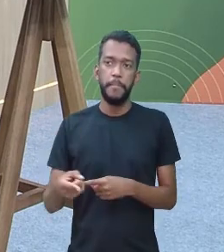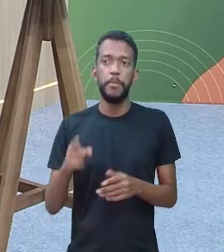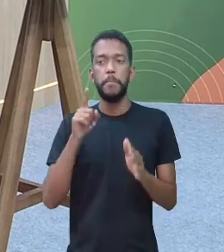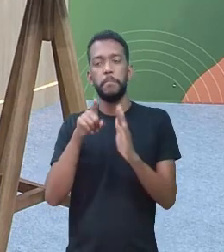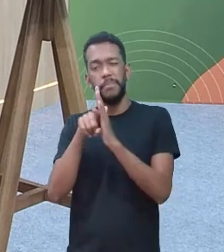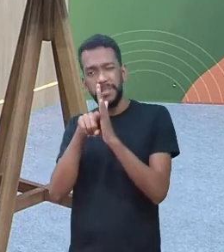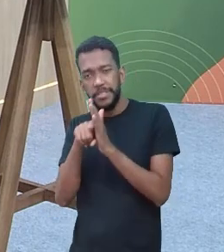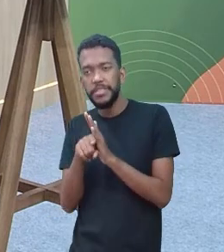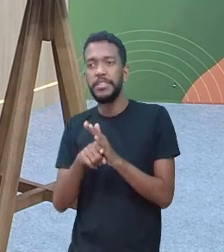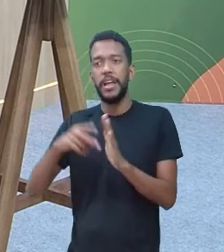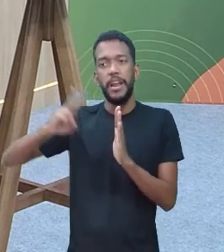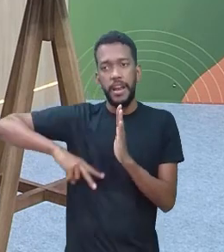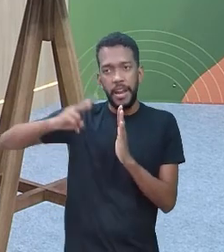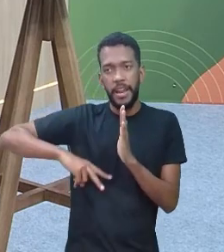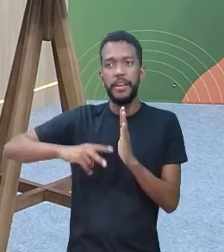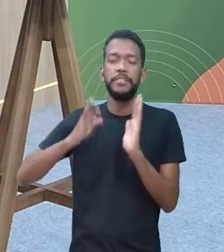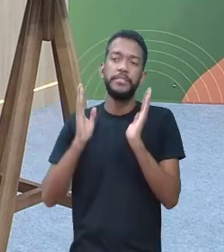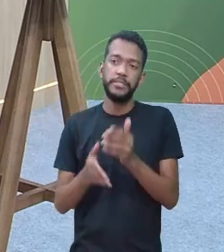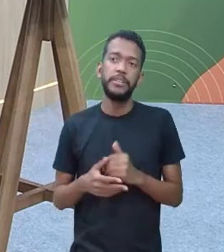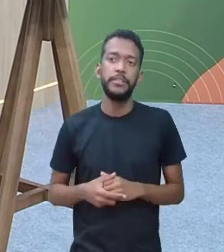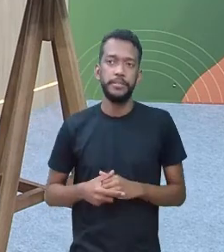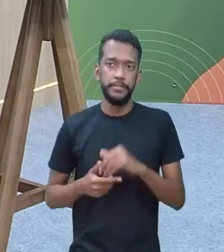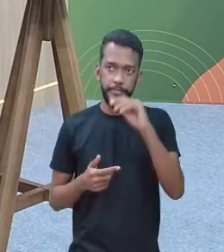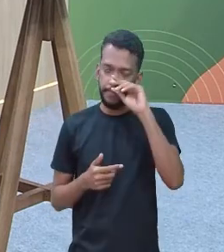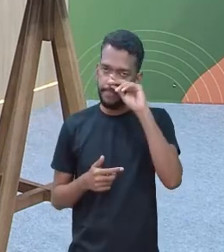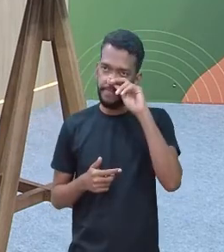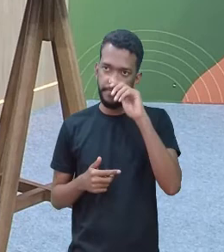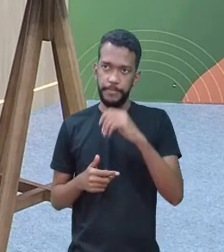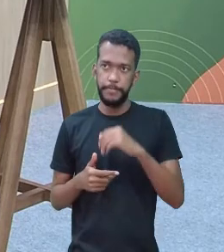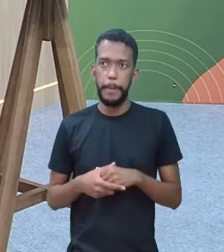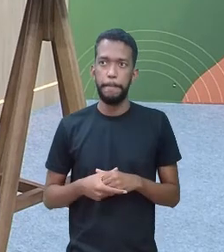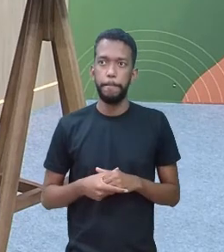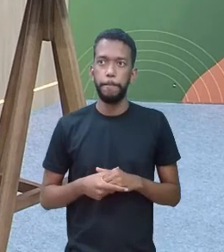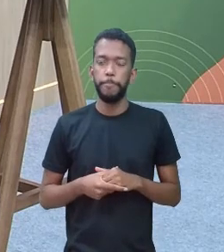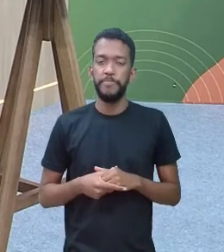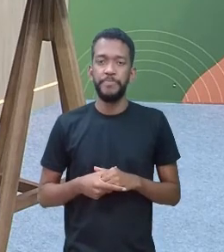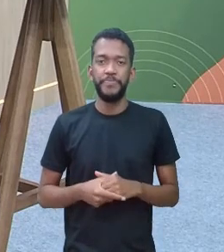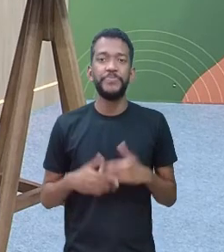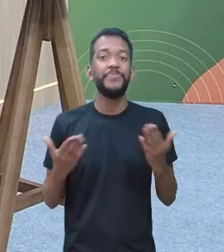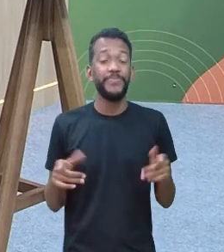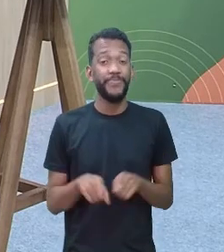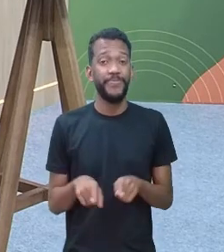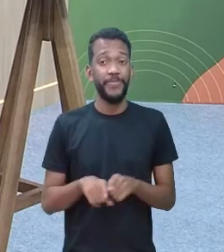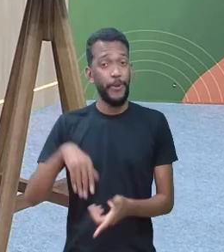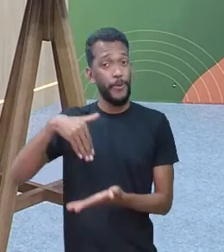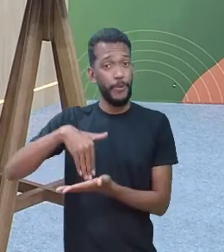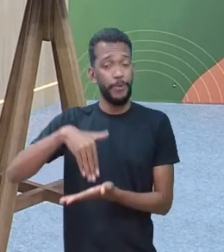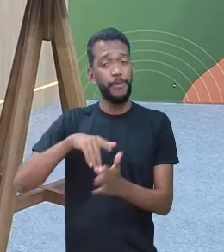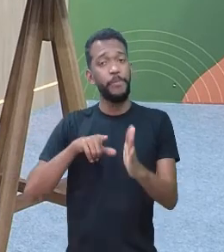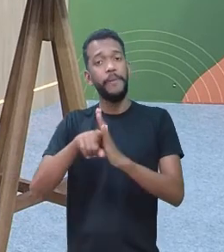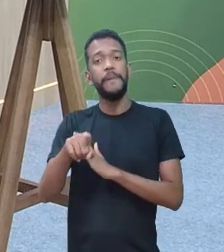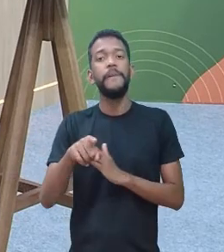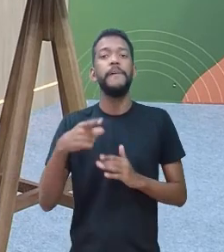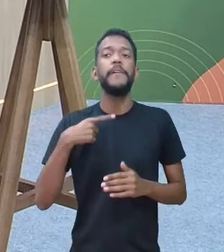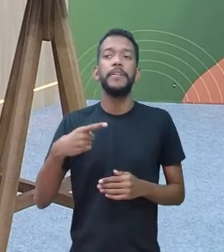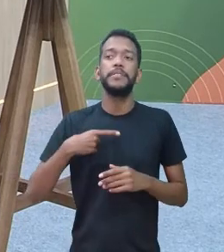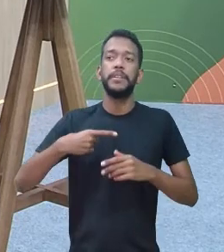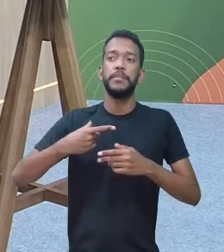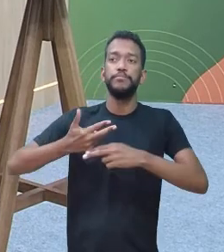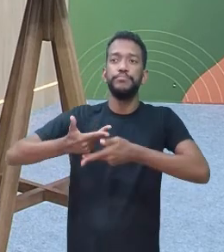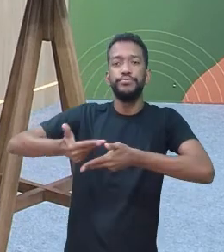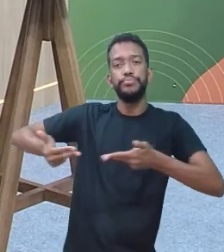ler o texto didático, que eu acho que ele traz também algumas ideias. E aí vem a última pergunta. Com a extinção de um ser